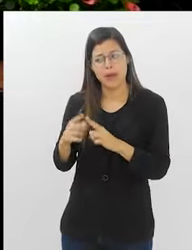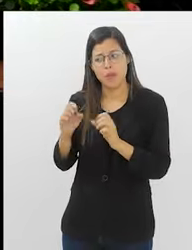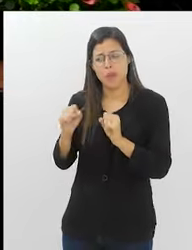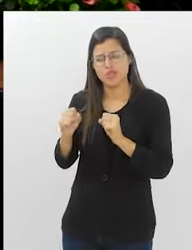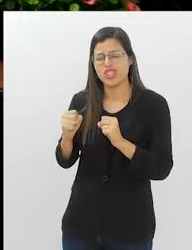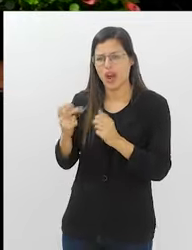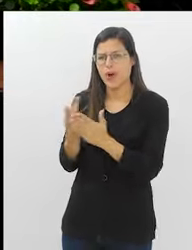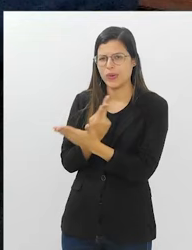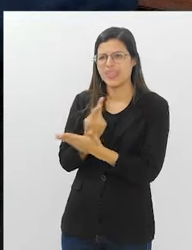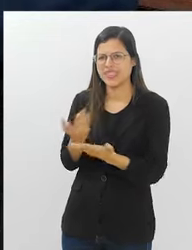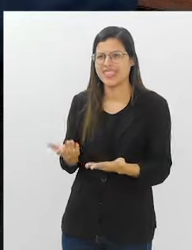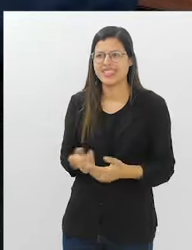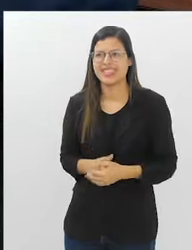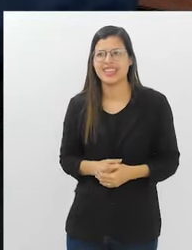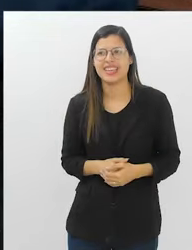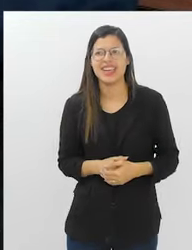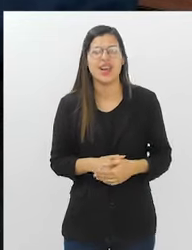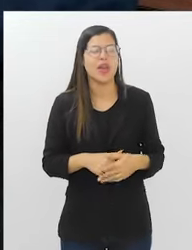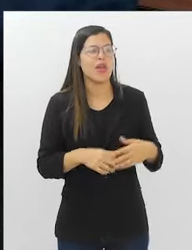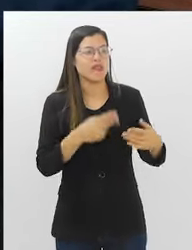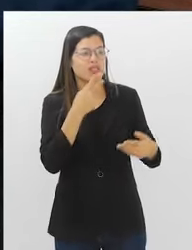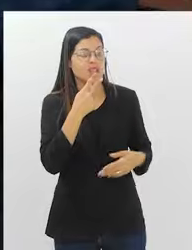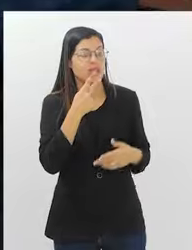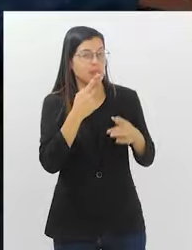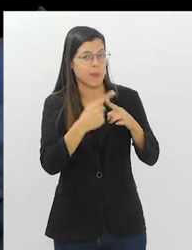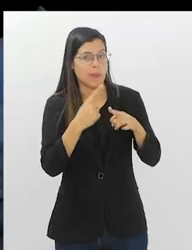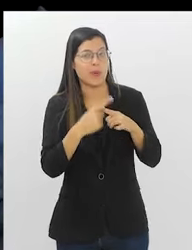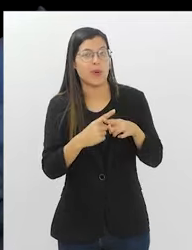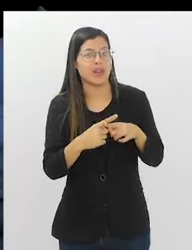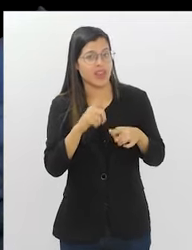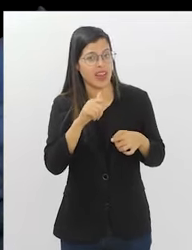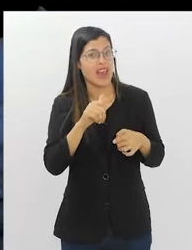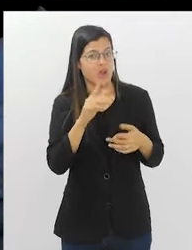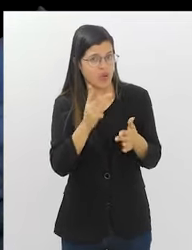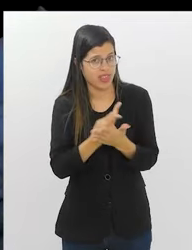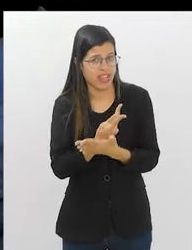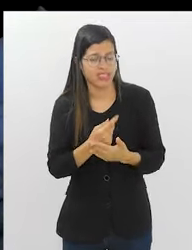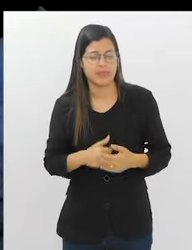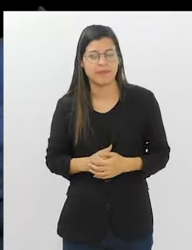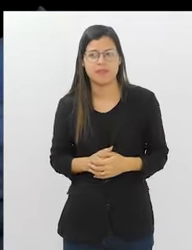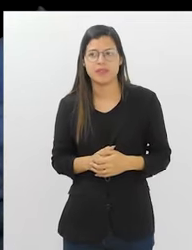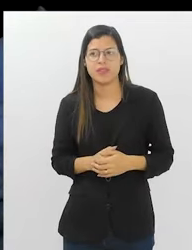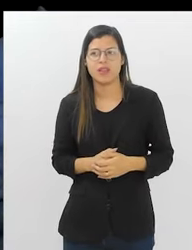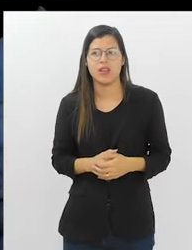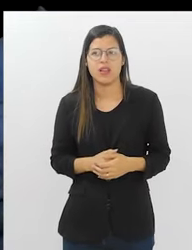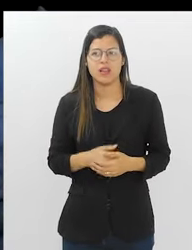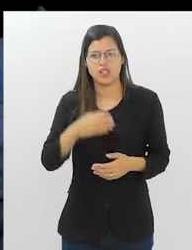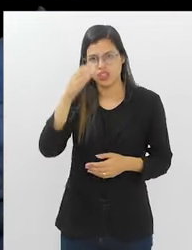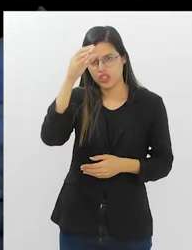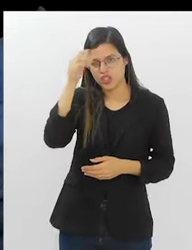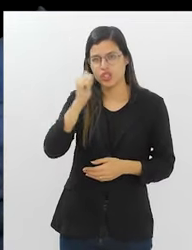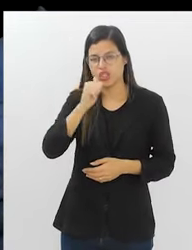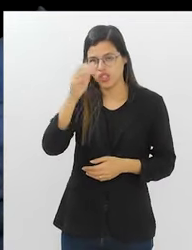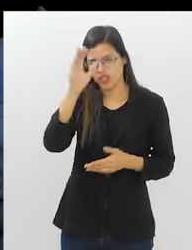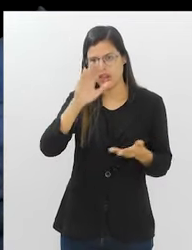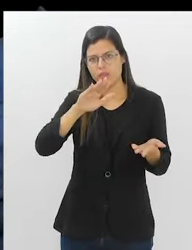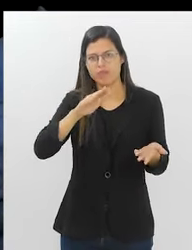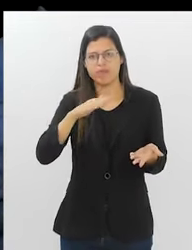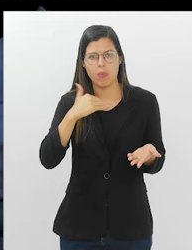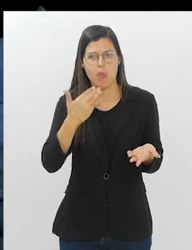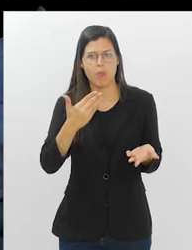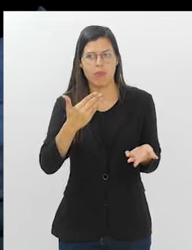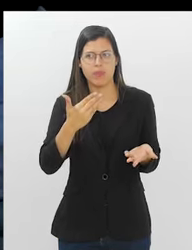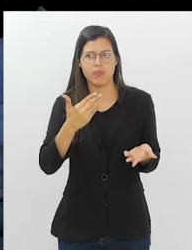por um quê? Risco, hein? Com a Didivalda. Vou te falar por que isso, gente, é real. A minha falecida tia, meu tio